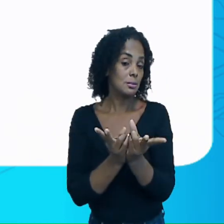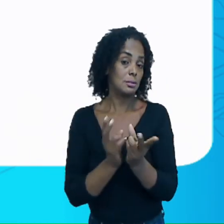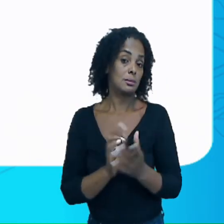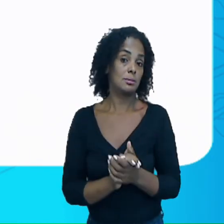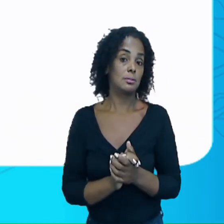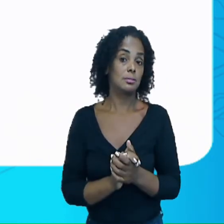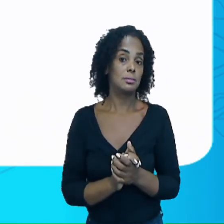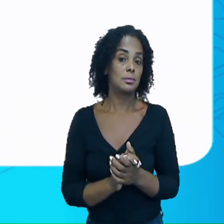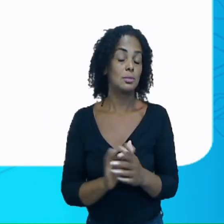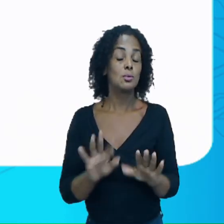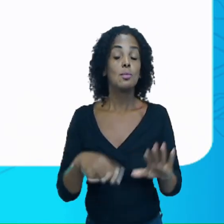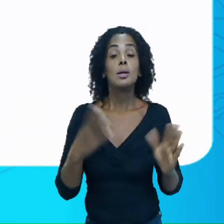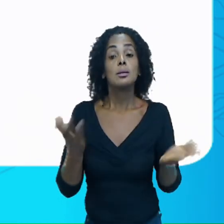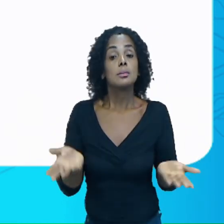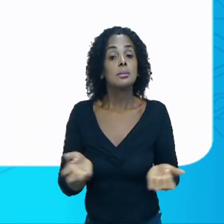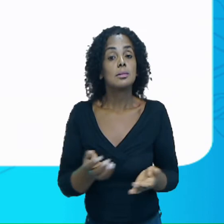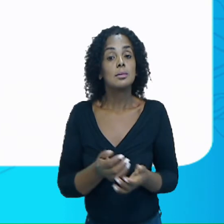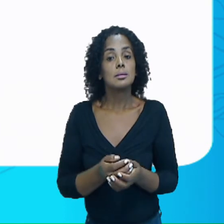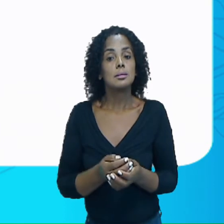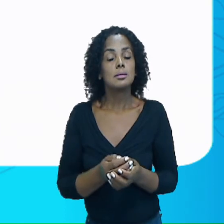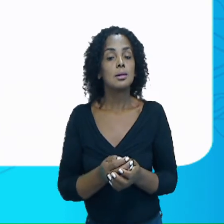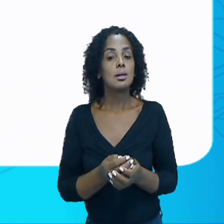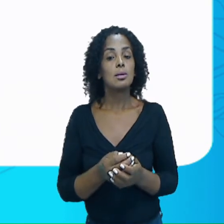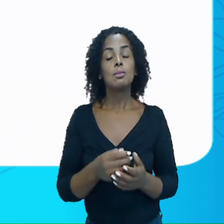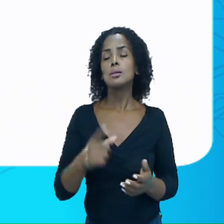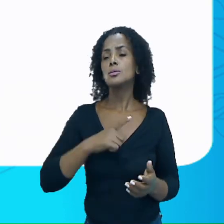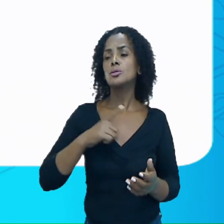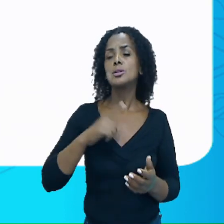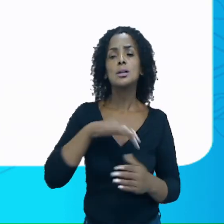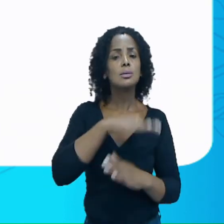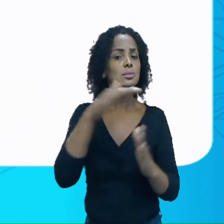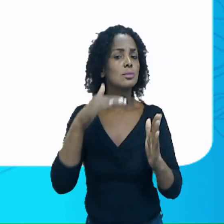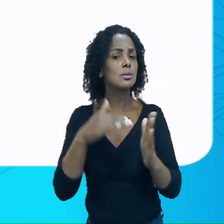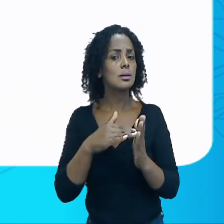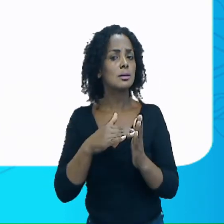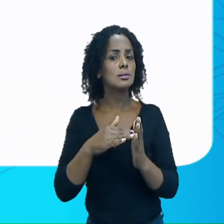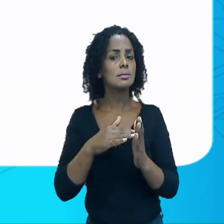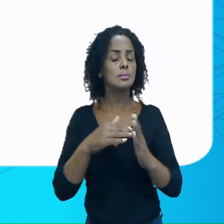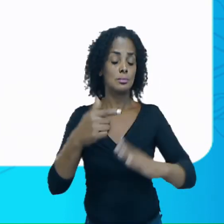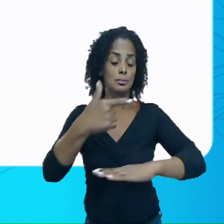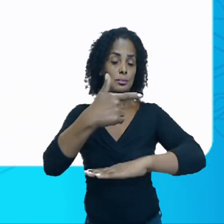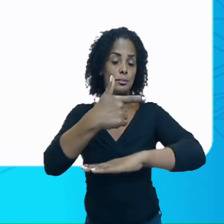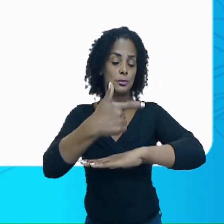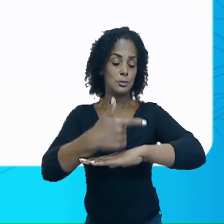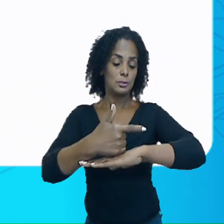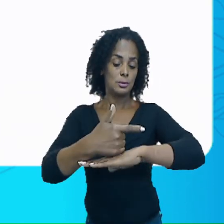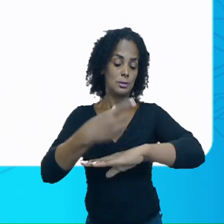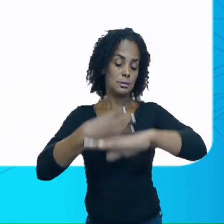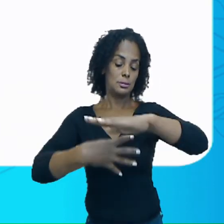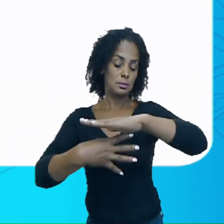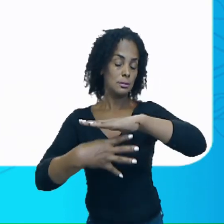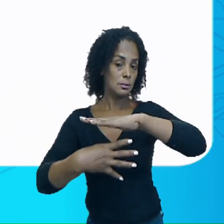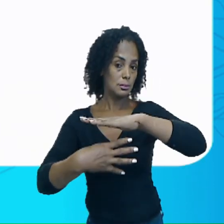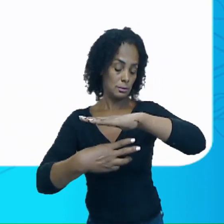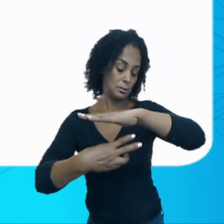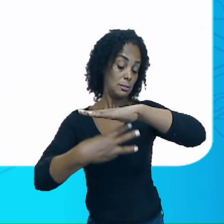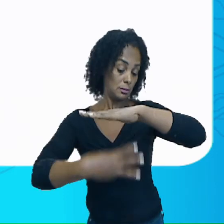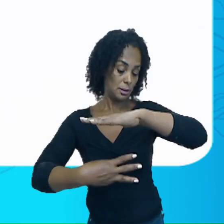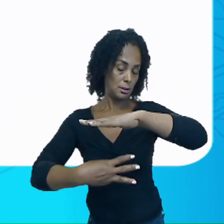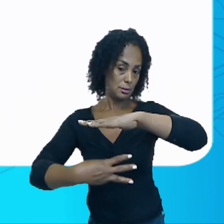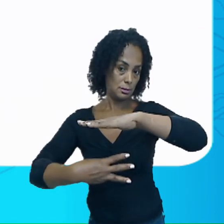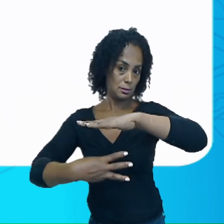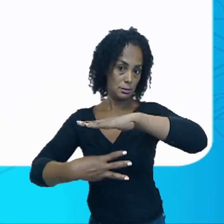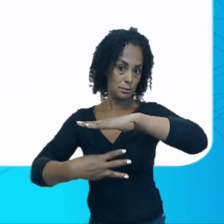de quantas? Quanto que tinha no total dessa pizza? De 3. Como eu vou ler essa